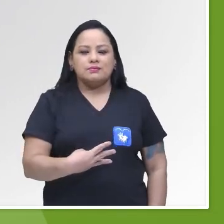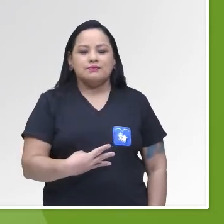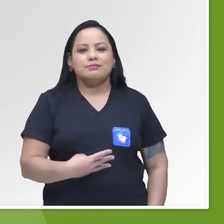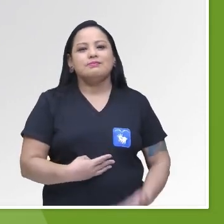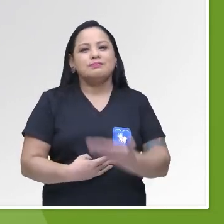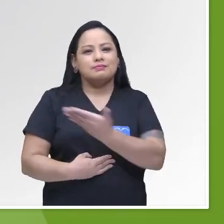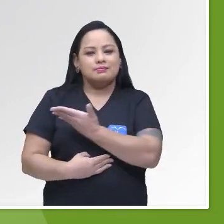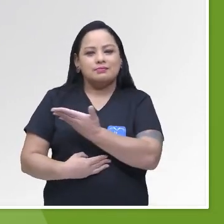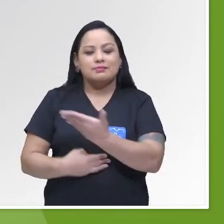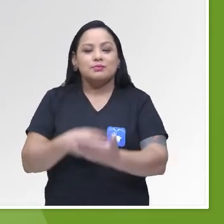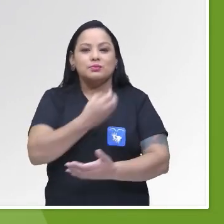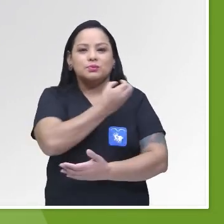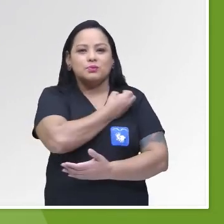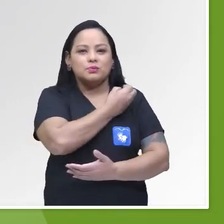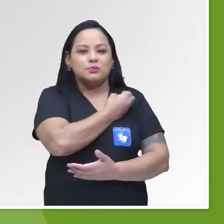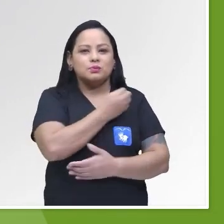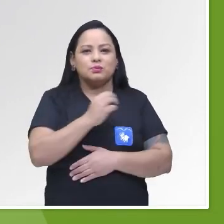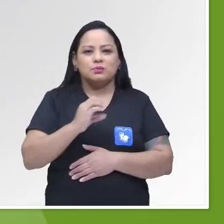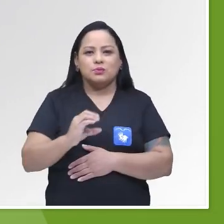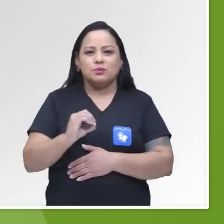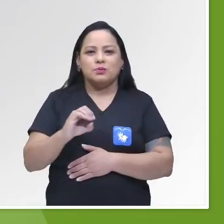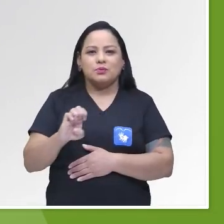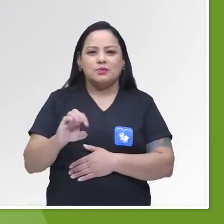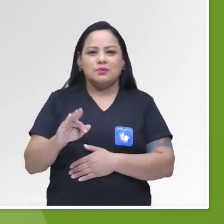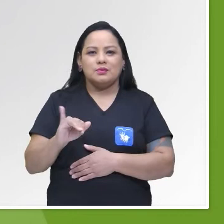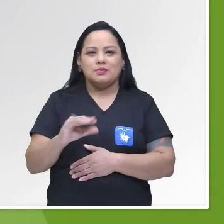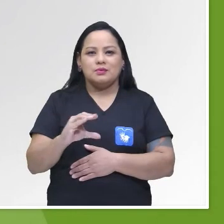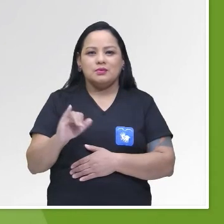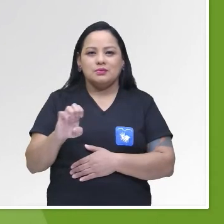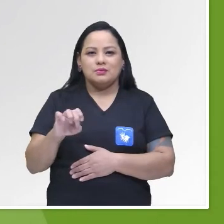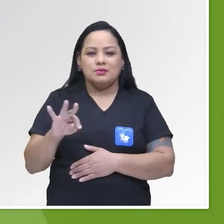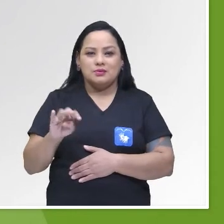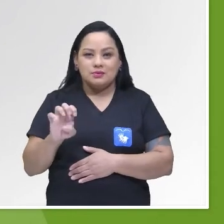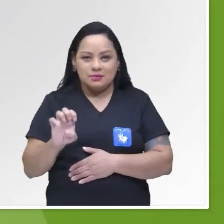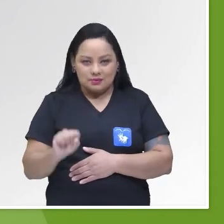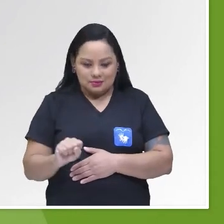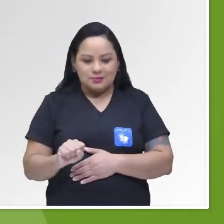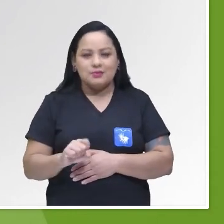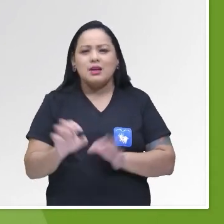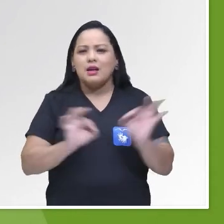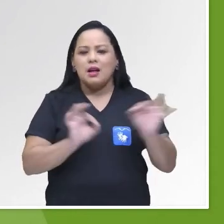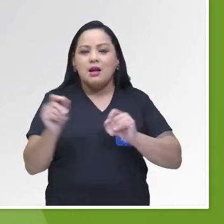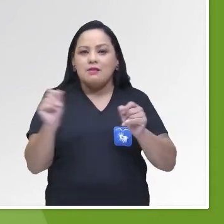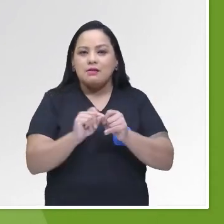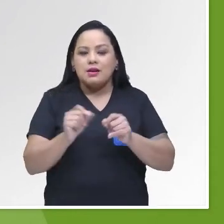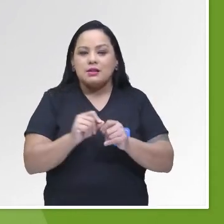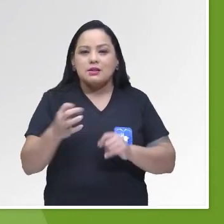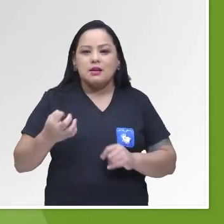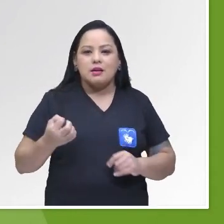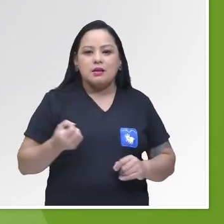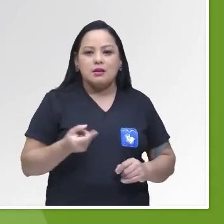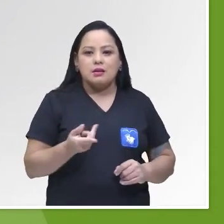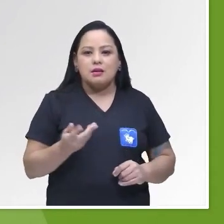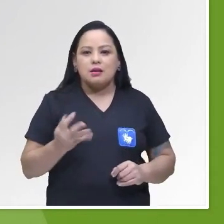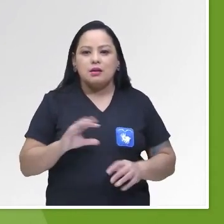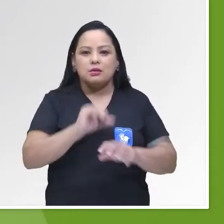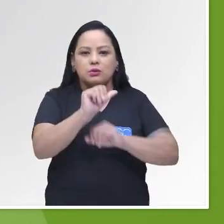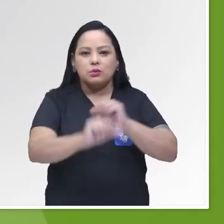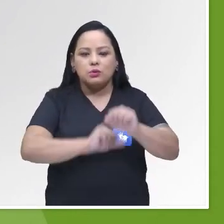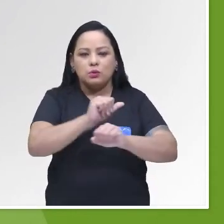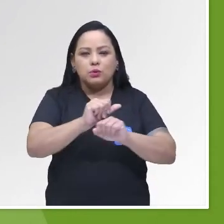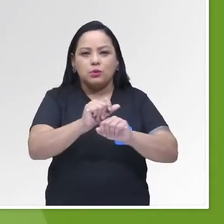esses coeficientes estequiométricos que faz com que a quantidade de átomos